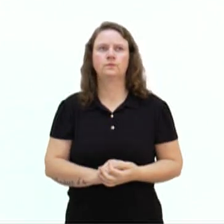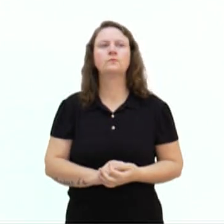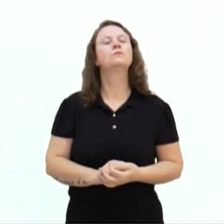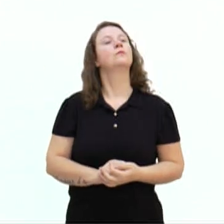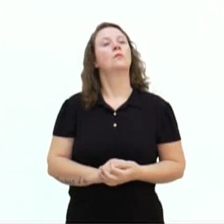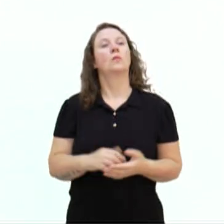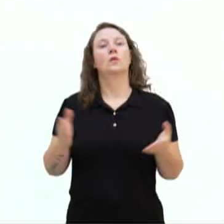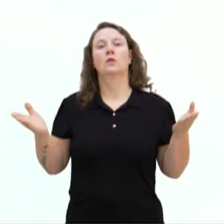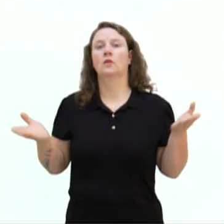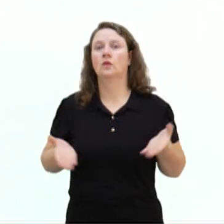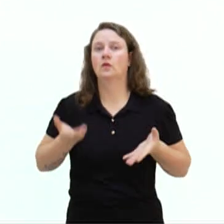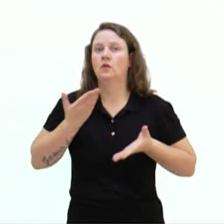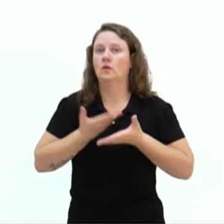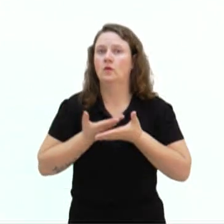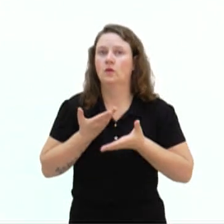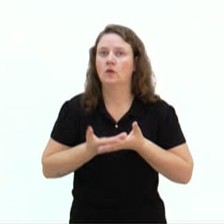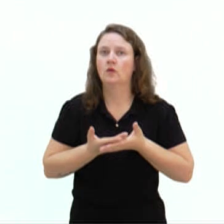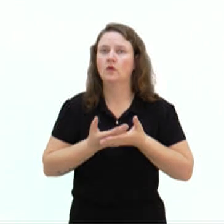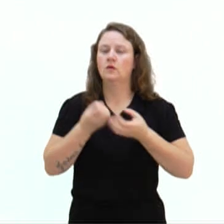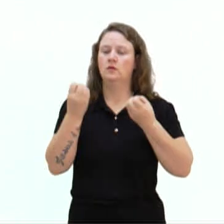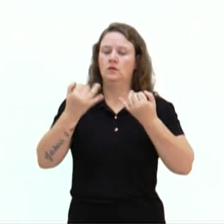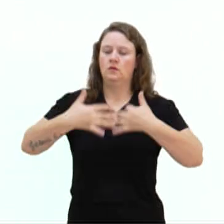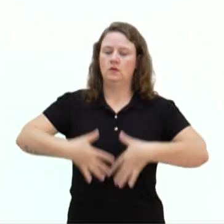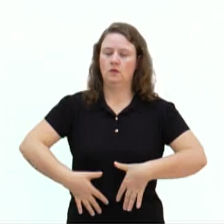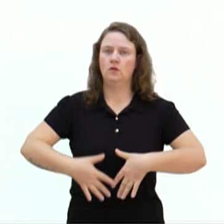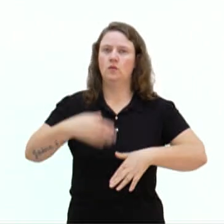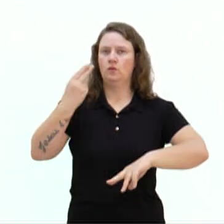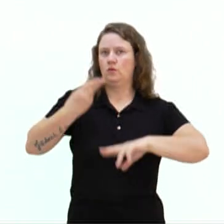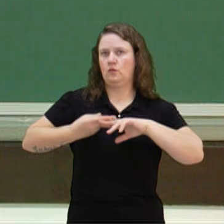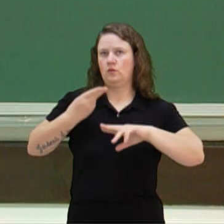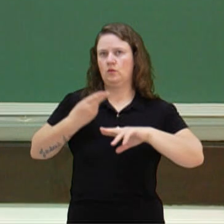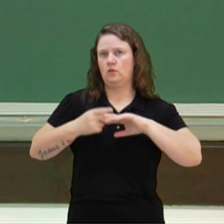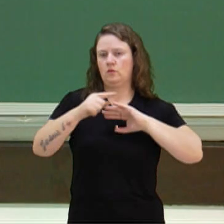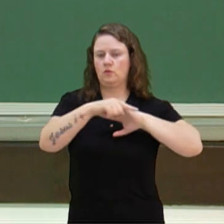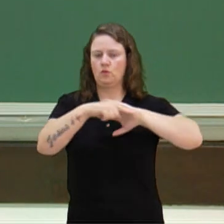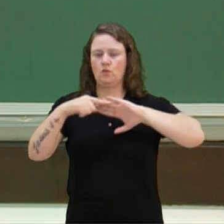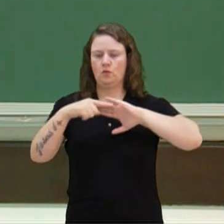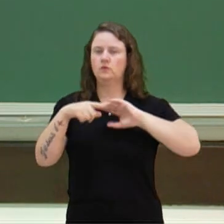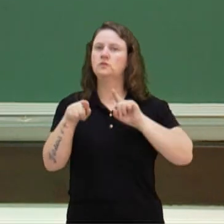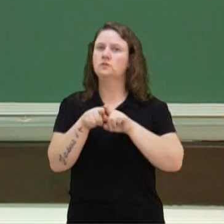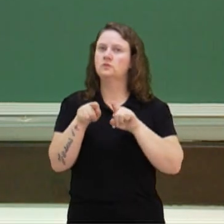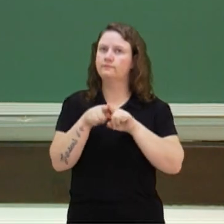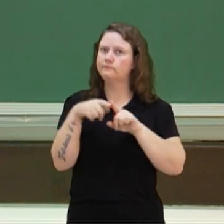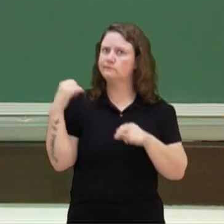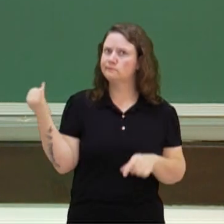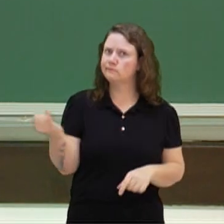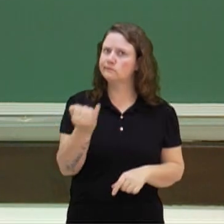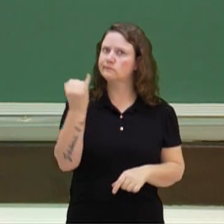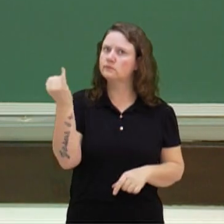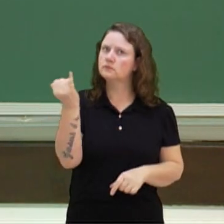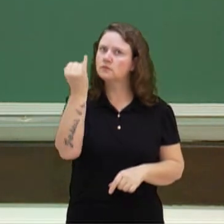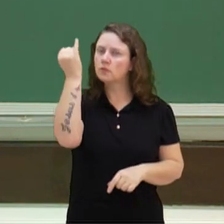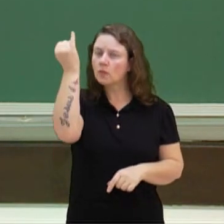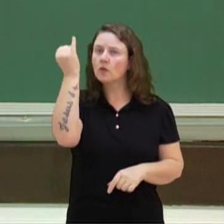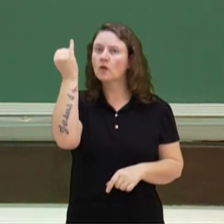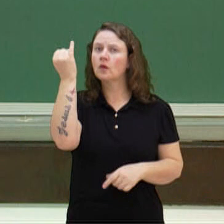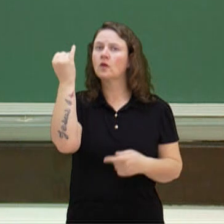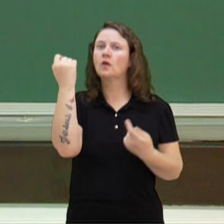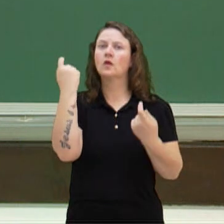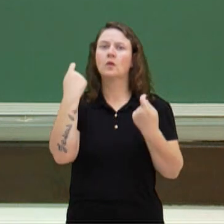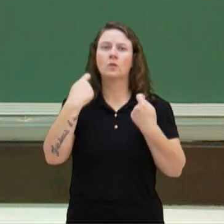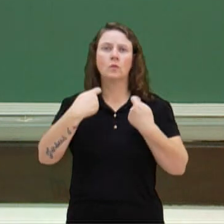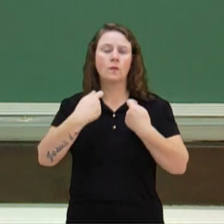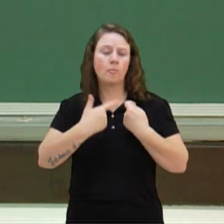nós vamos trabalhar com alguns casos do uso desse sinal. E ele é muito importante, pessoal. Então, pois